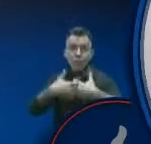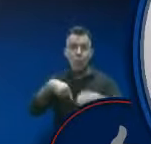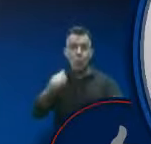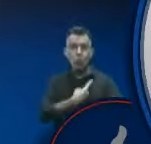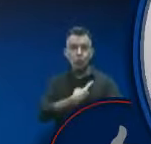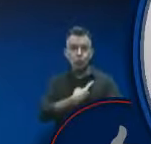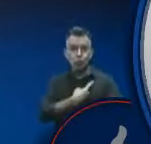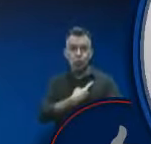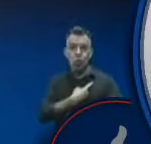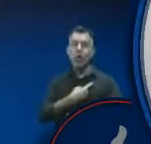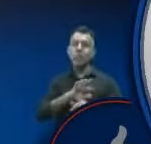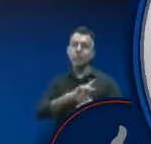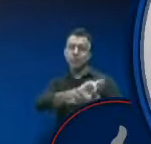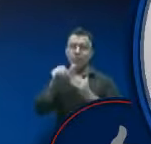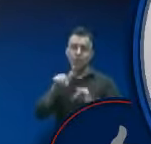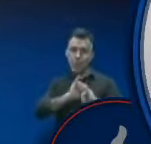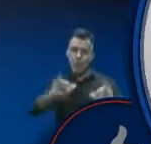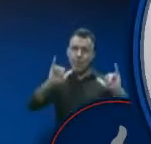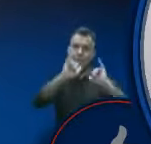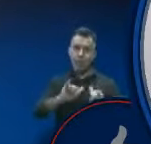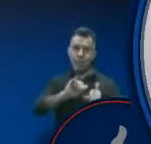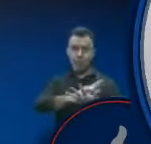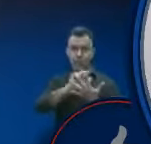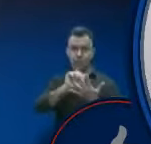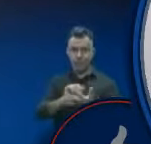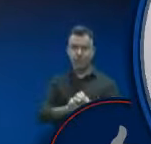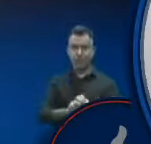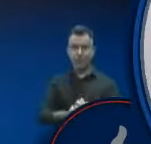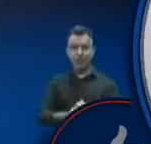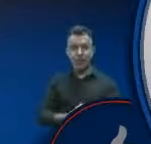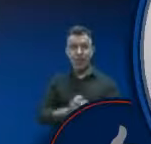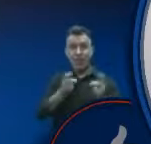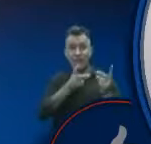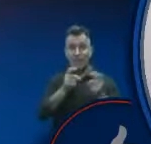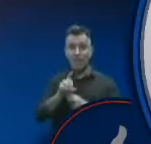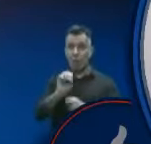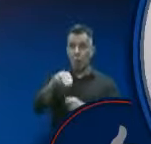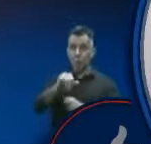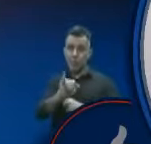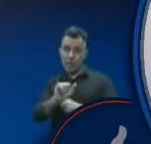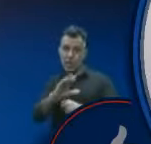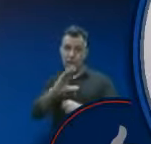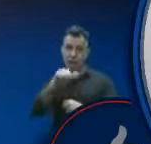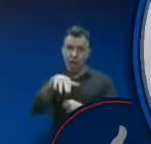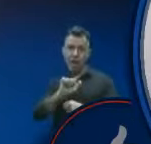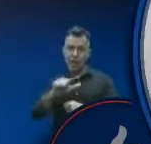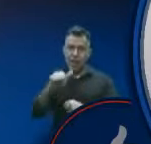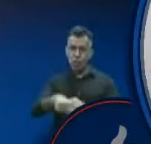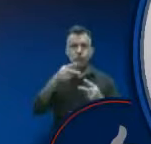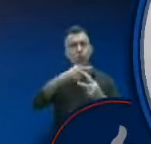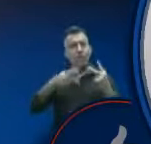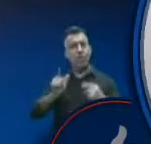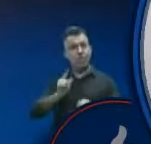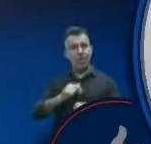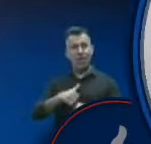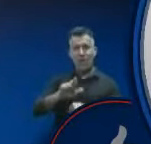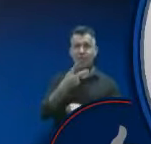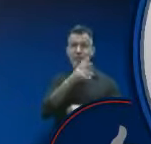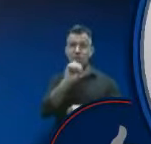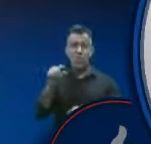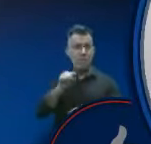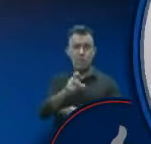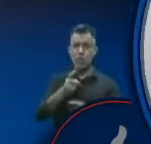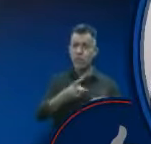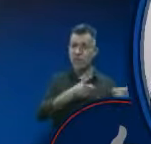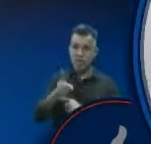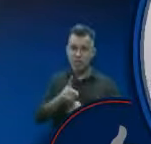o nosso Fulfillment Multi-Marketplace. Venda omnicanal. Isso só a Via tem. São mais de 20 mil